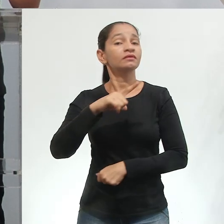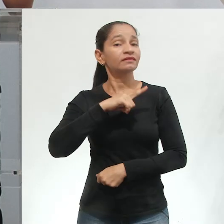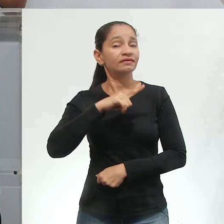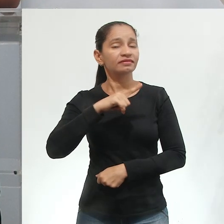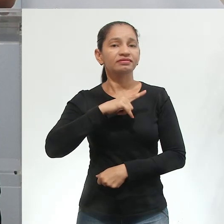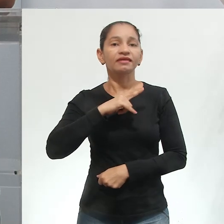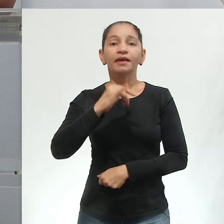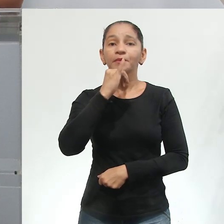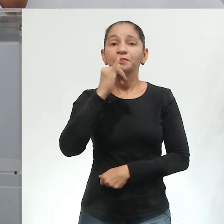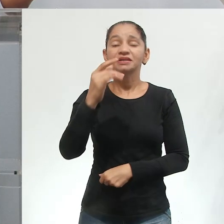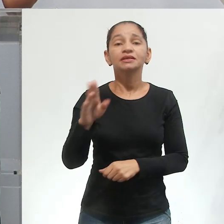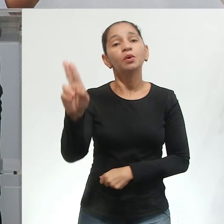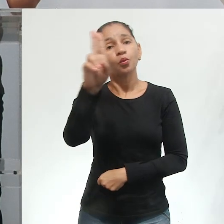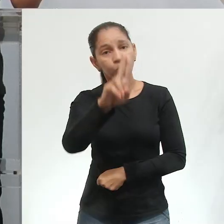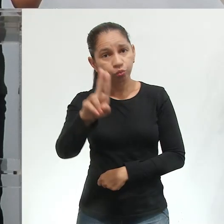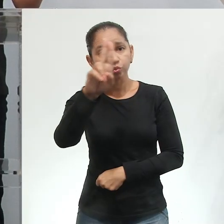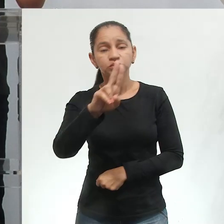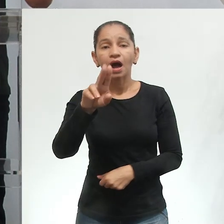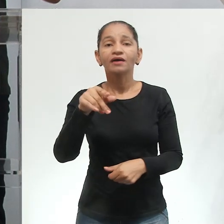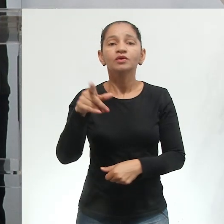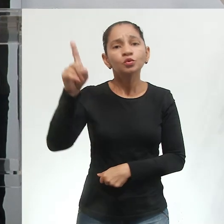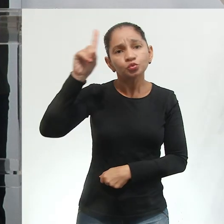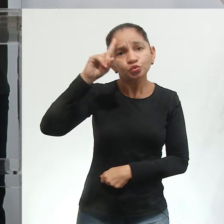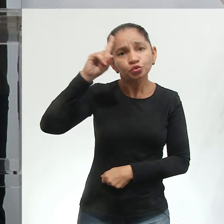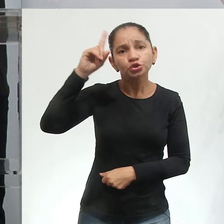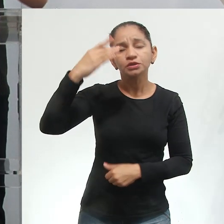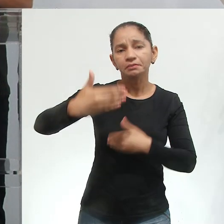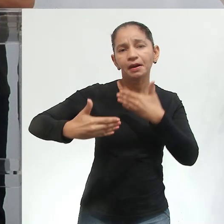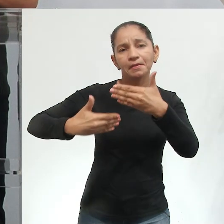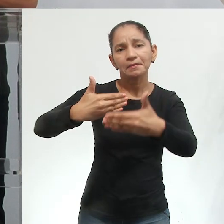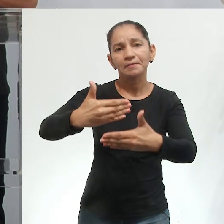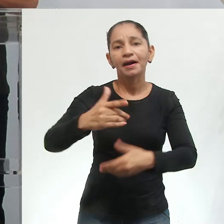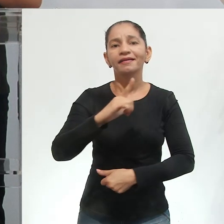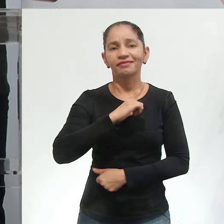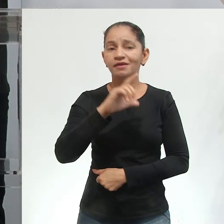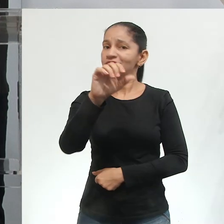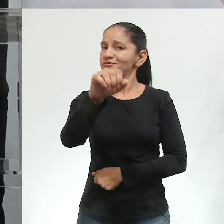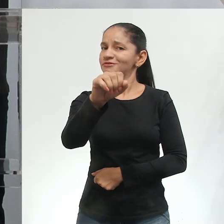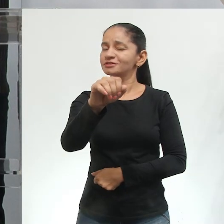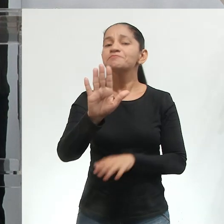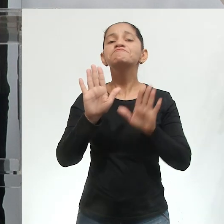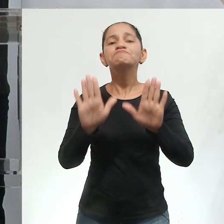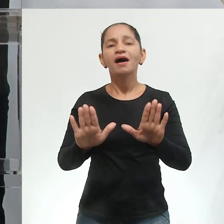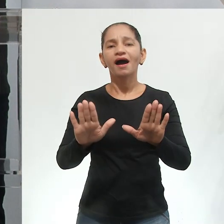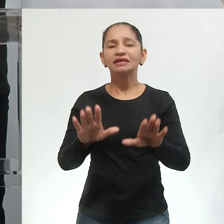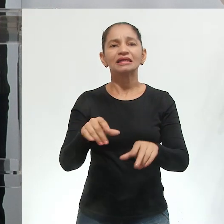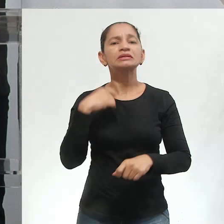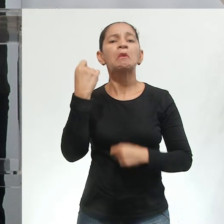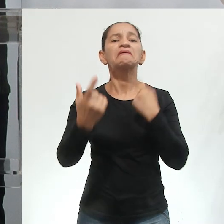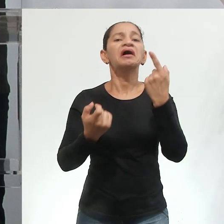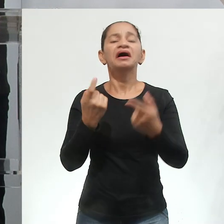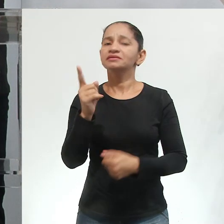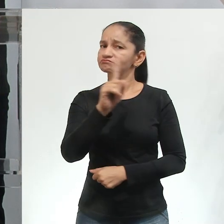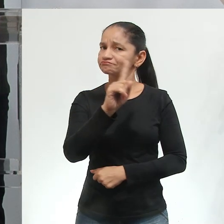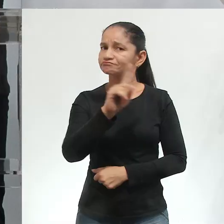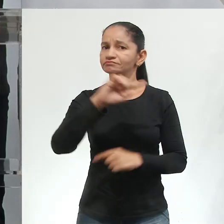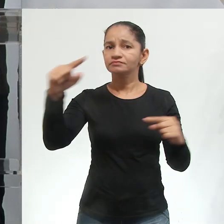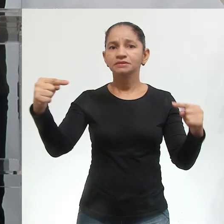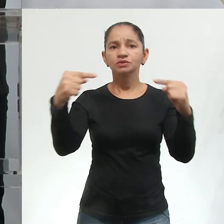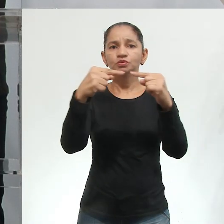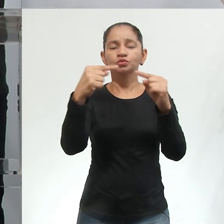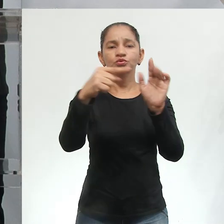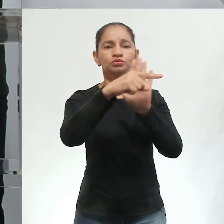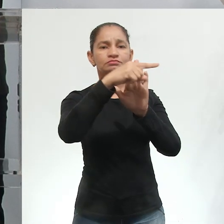sejam extremamente úteis ao que nós nos propomos a fazer. Mas de maneira aleatória? Não. Aliado às